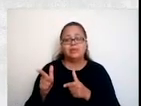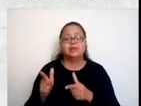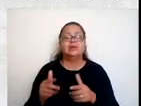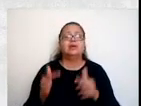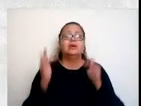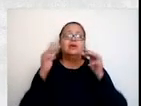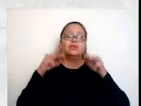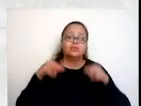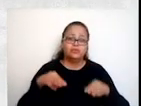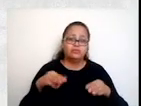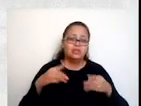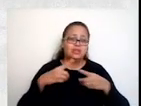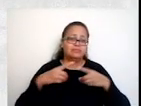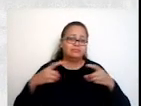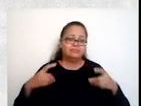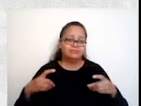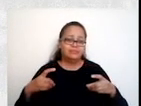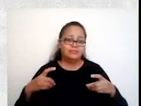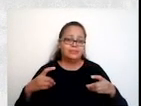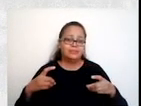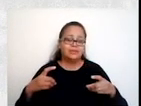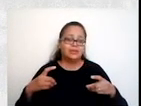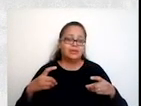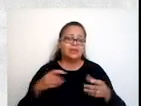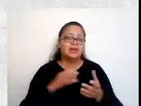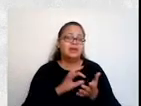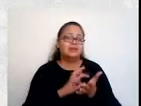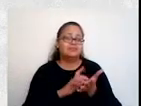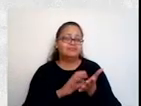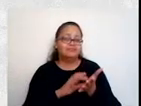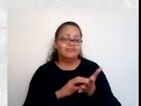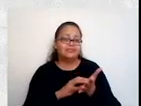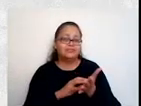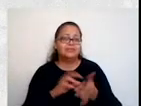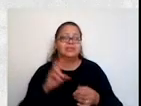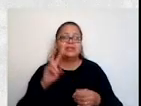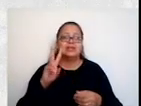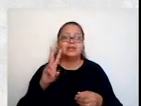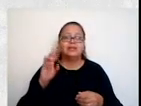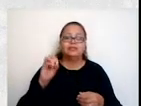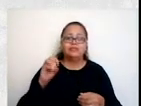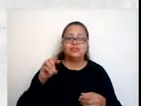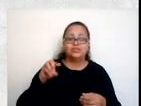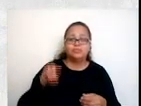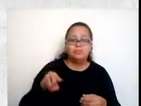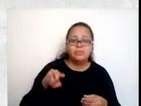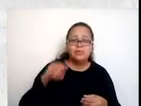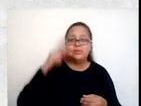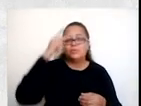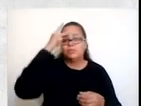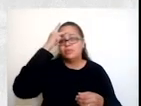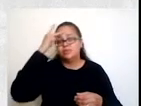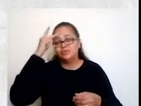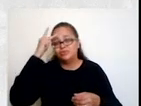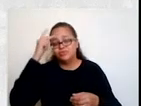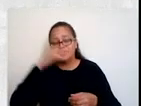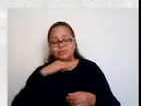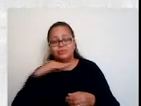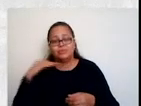combates, em 1916, calcula-se, que 20.000 sertanejos tenham sido